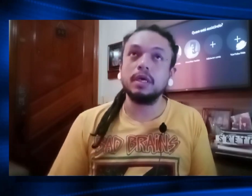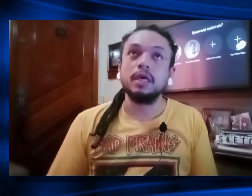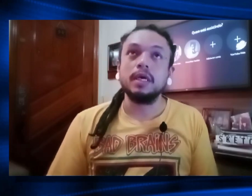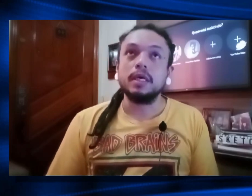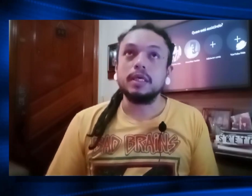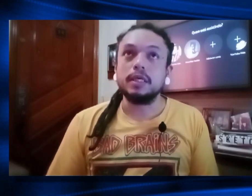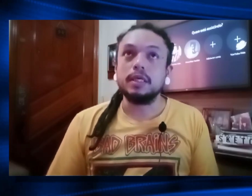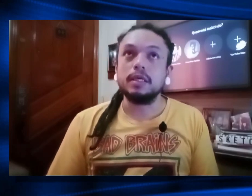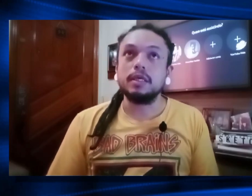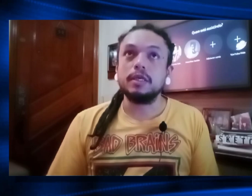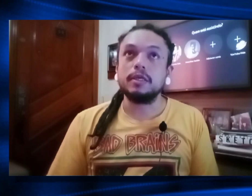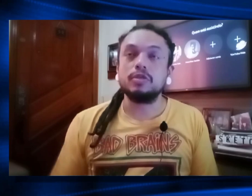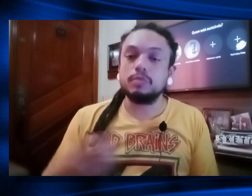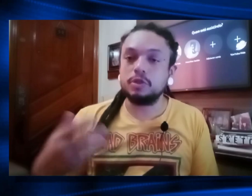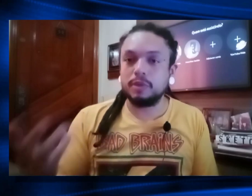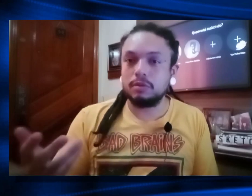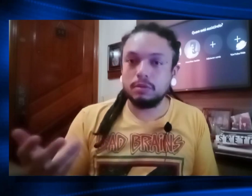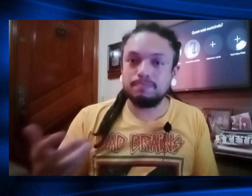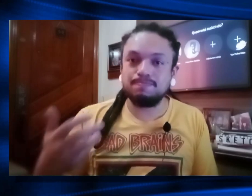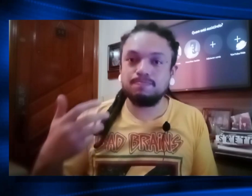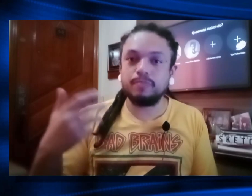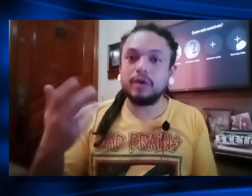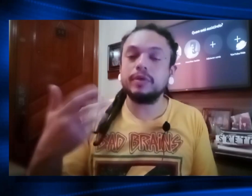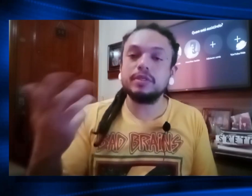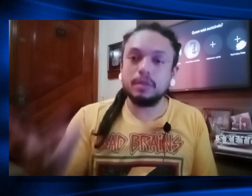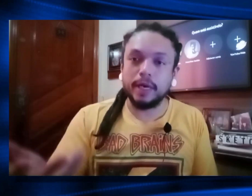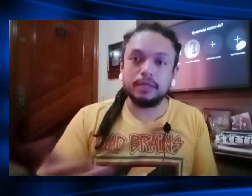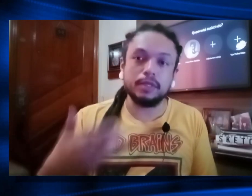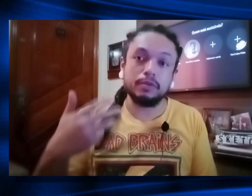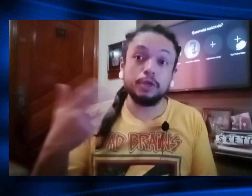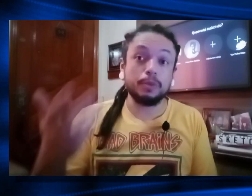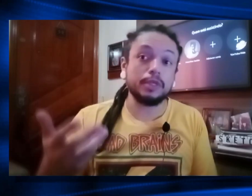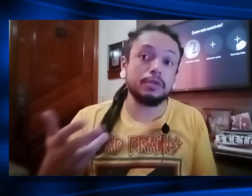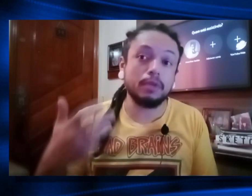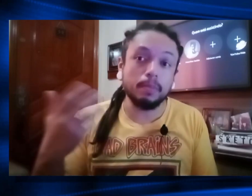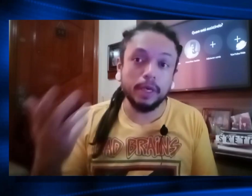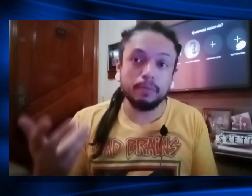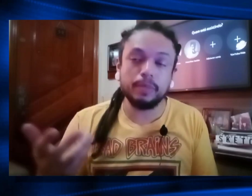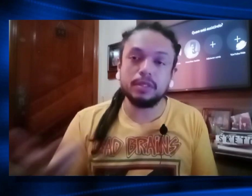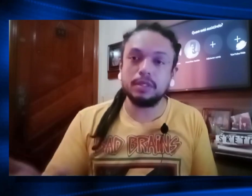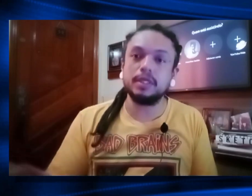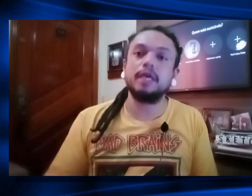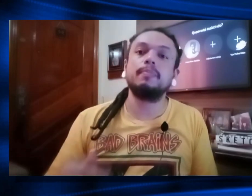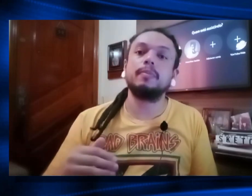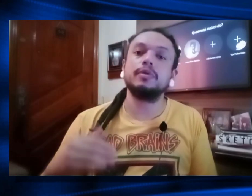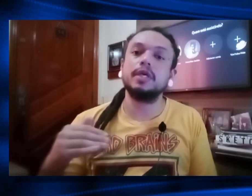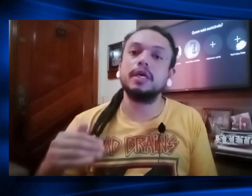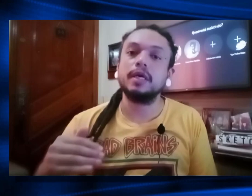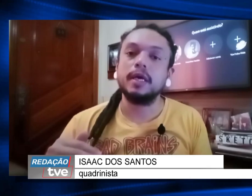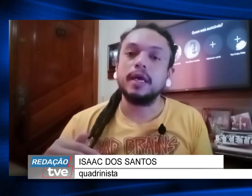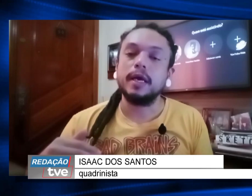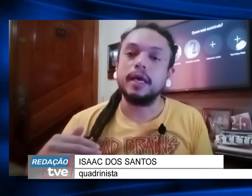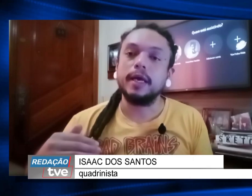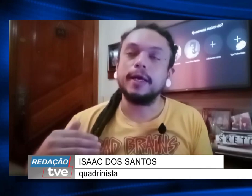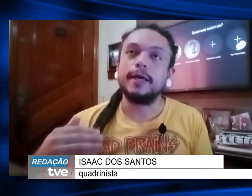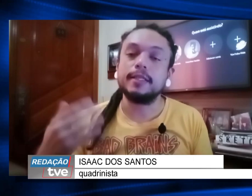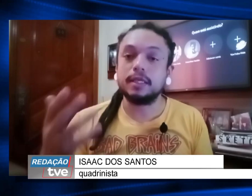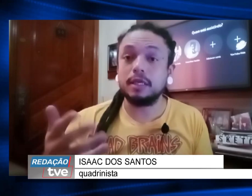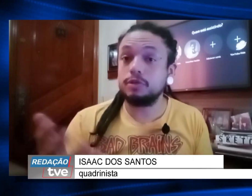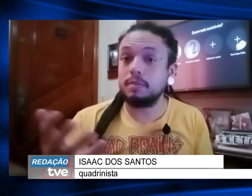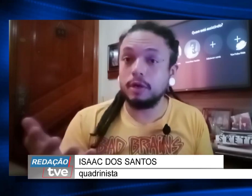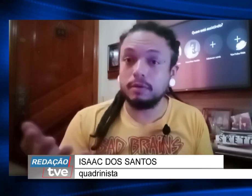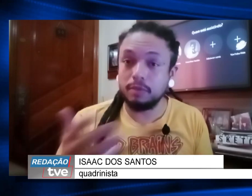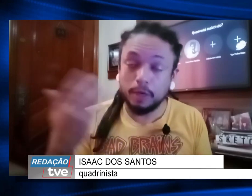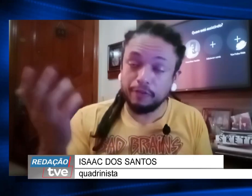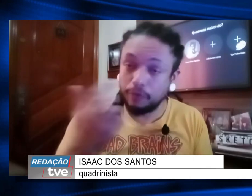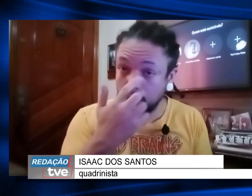conhecia e isso me despertou para conhecer mais né durante o processo Eu também pesquisei para poder eh